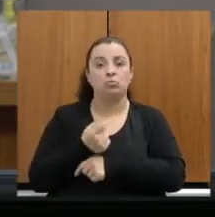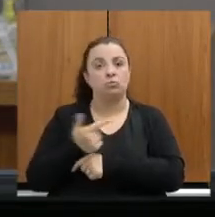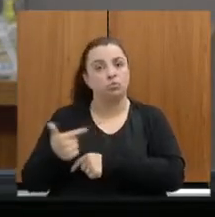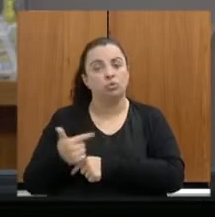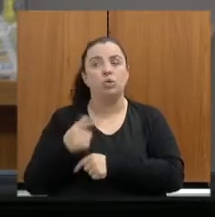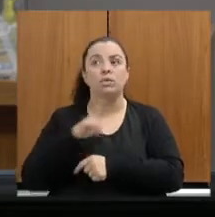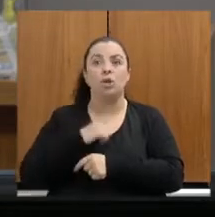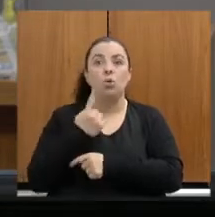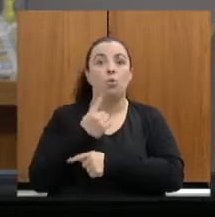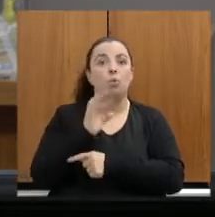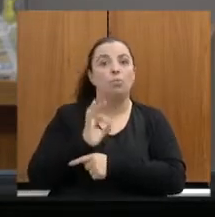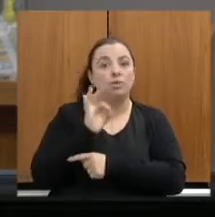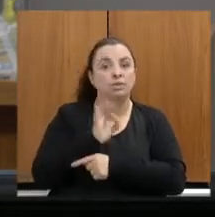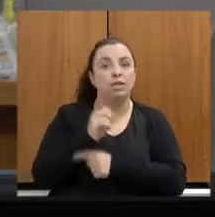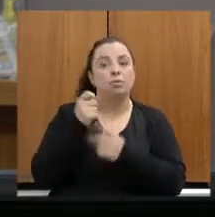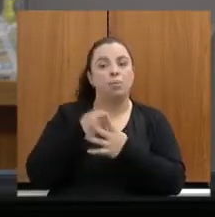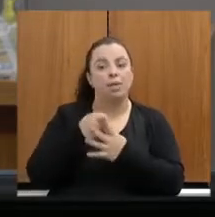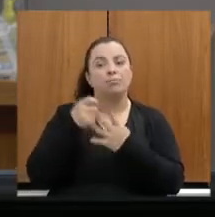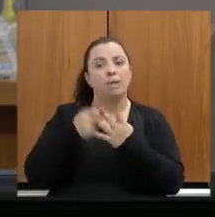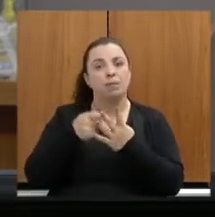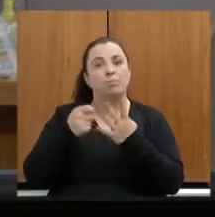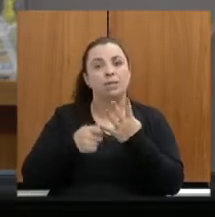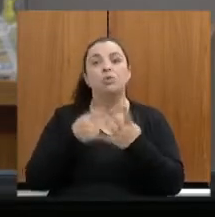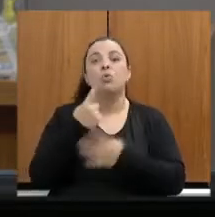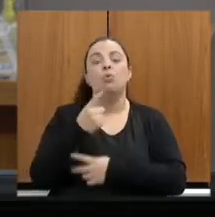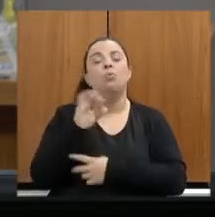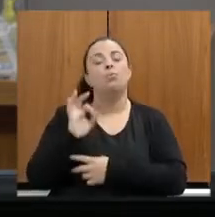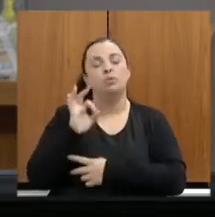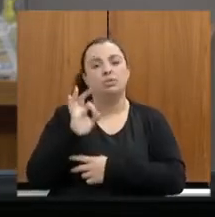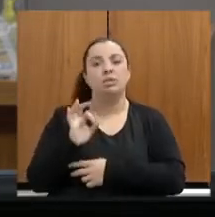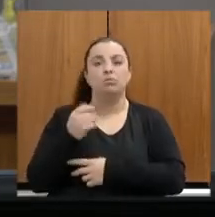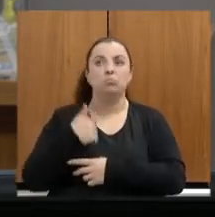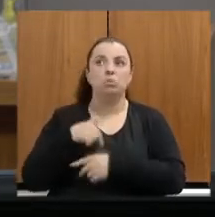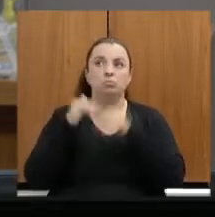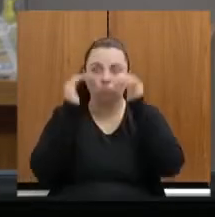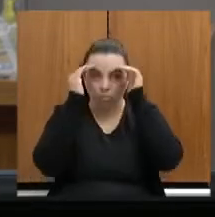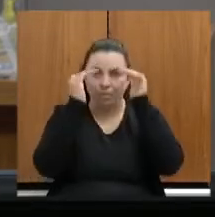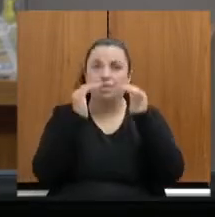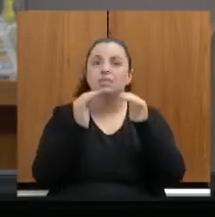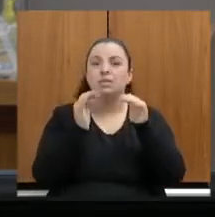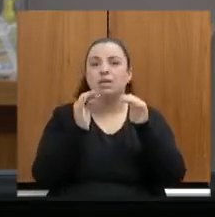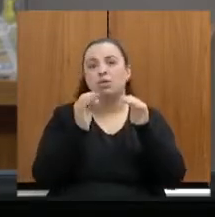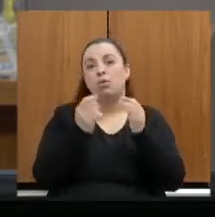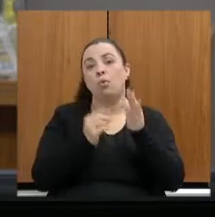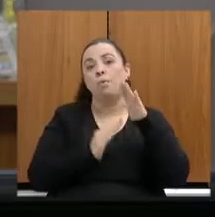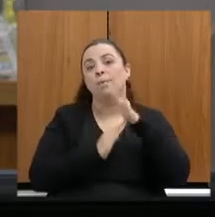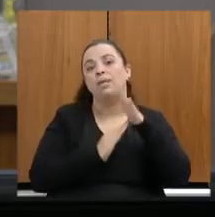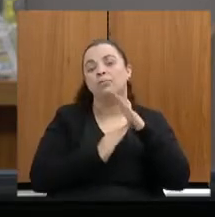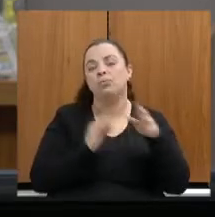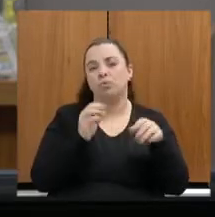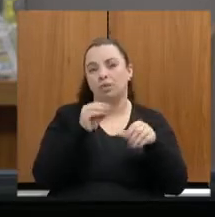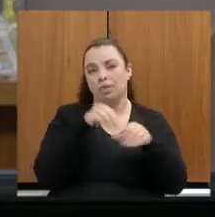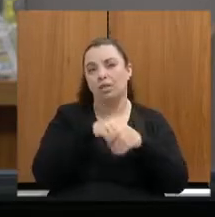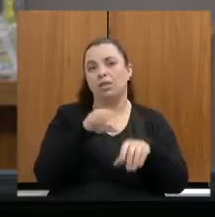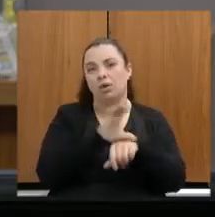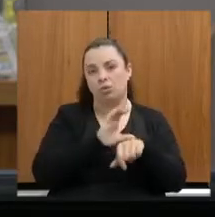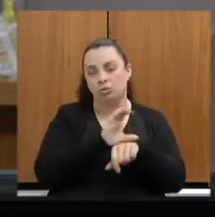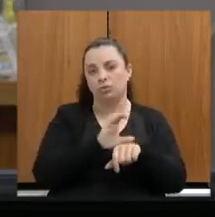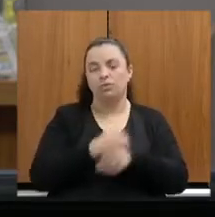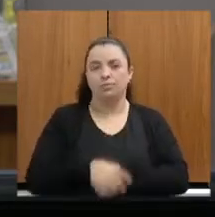estamos seguindo bem em relação ao nosso mínimo constitucional pode passar em